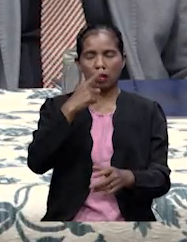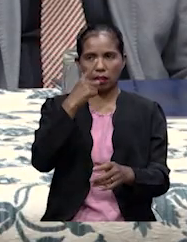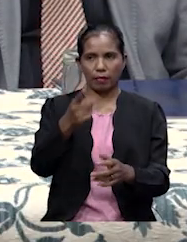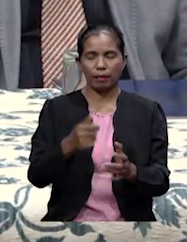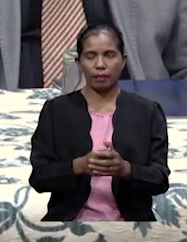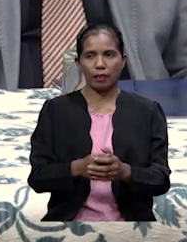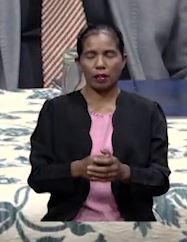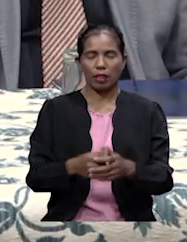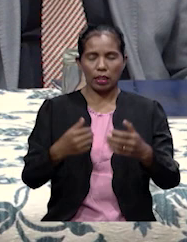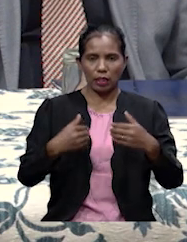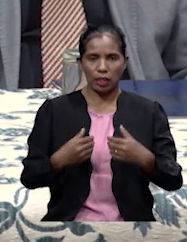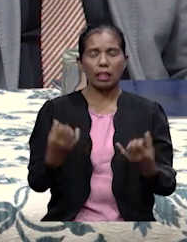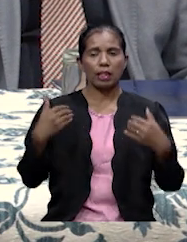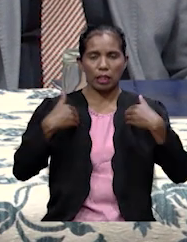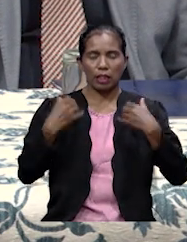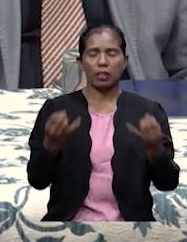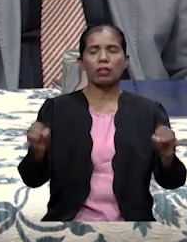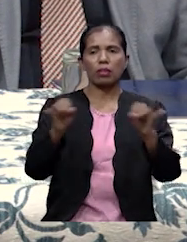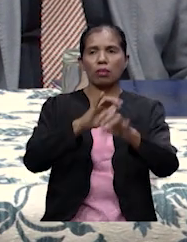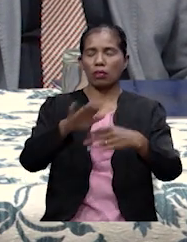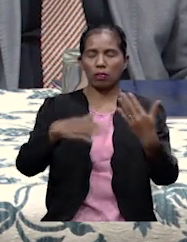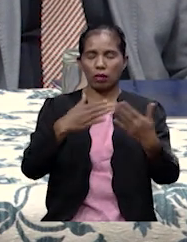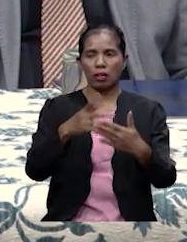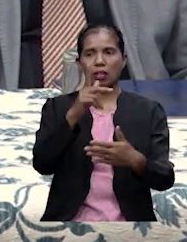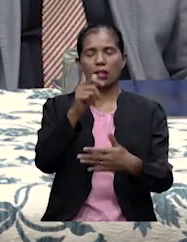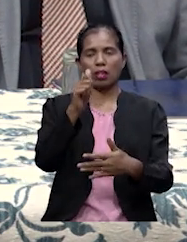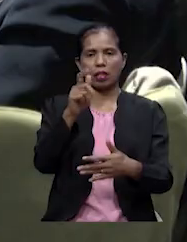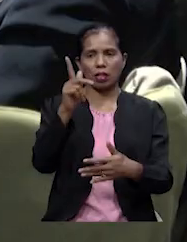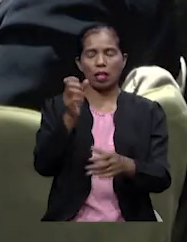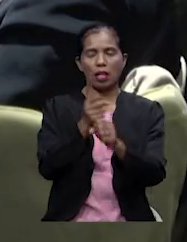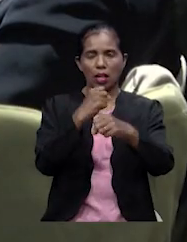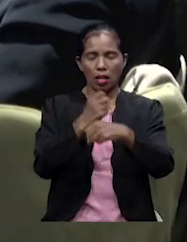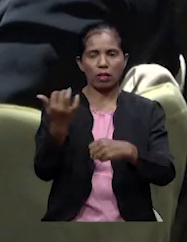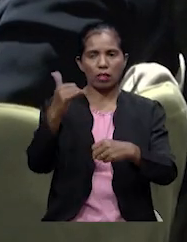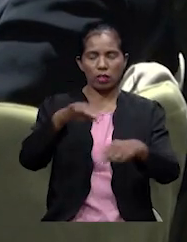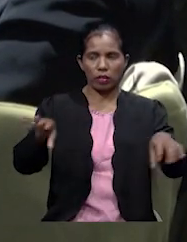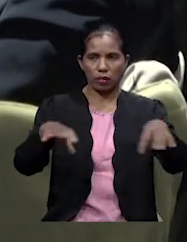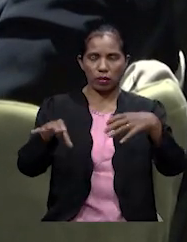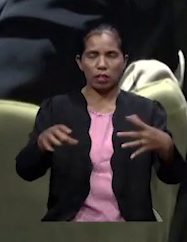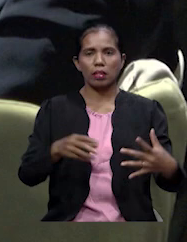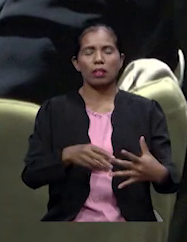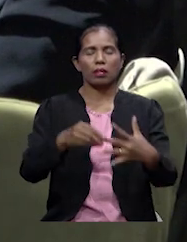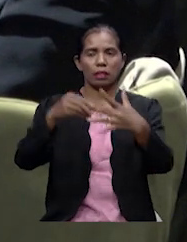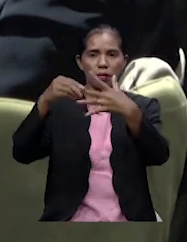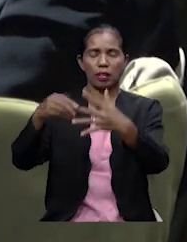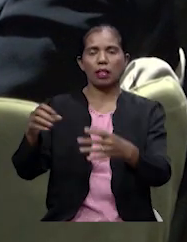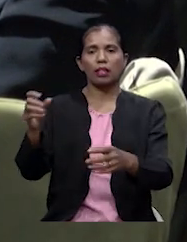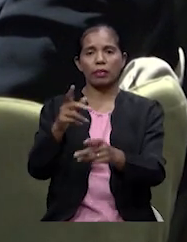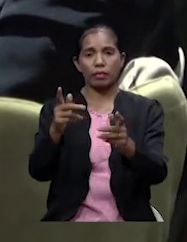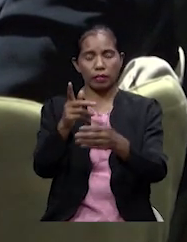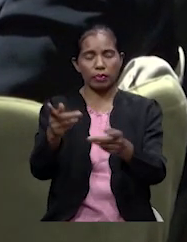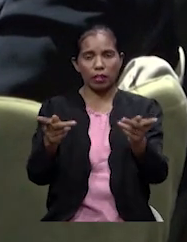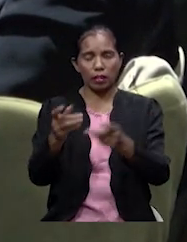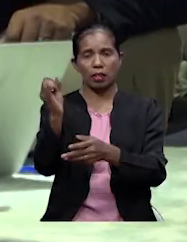e a instituição Rotu-Rotu, nebe Kakalau Ninia Serviço, Liliu e a área investigação criminal,